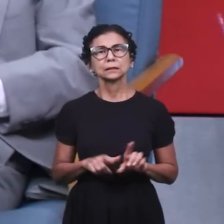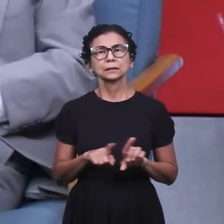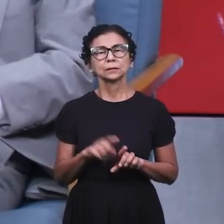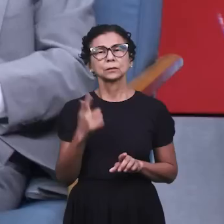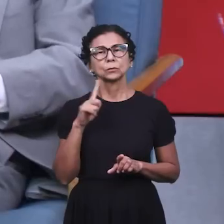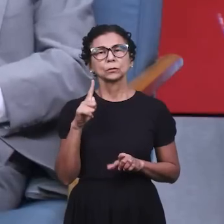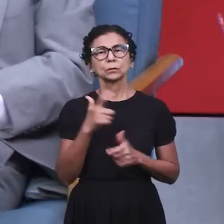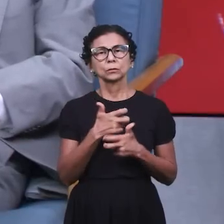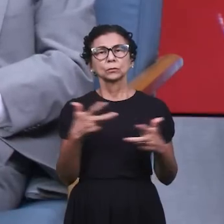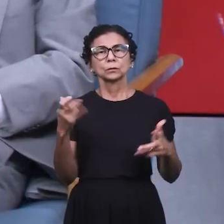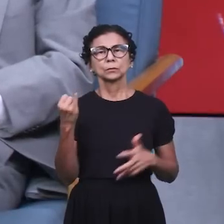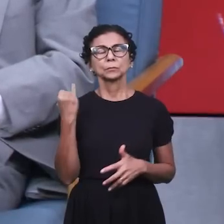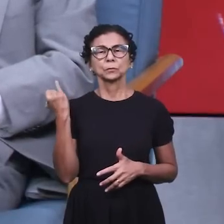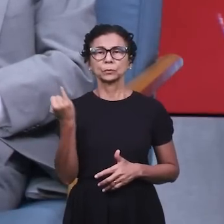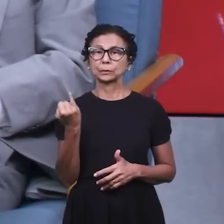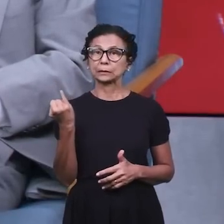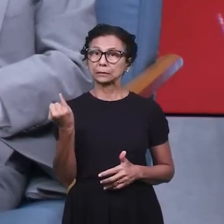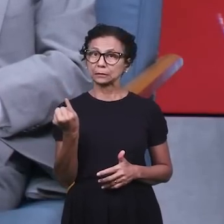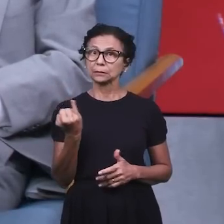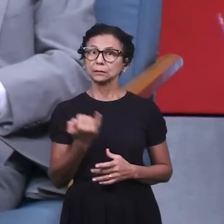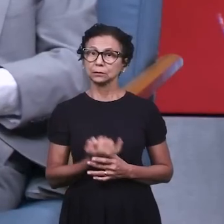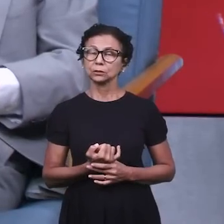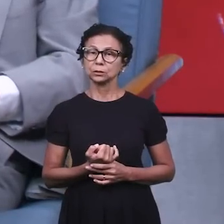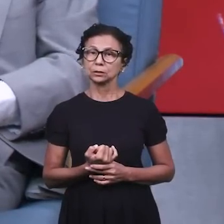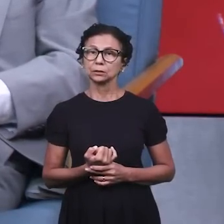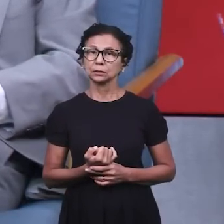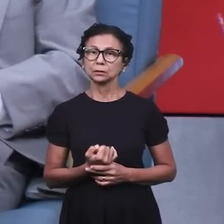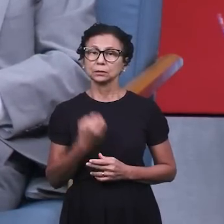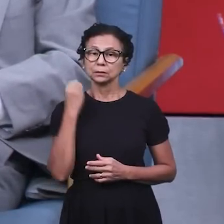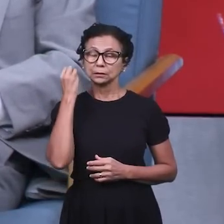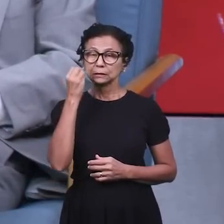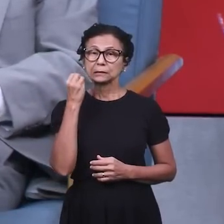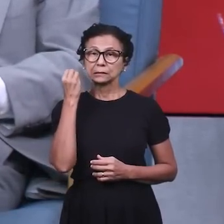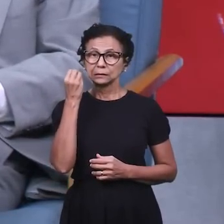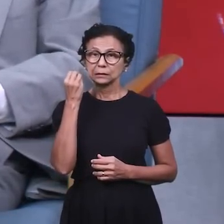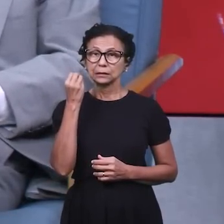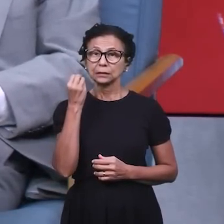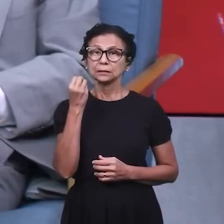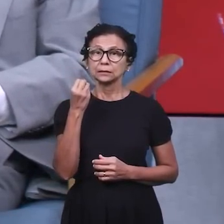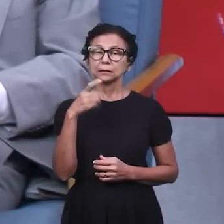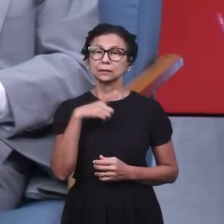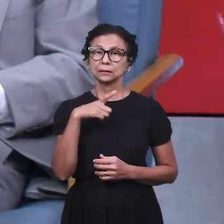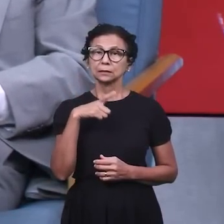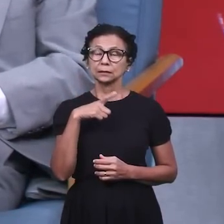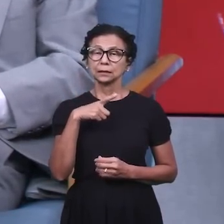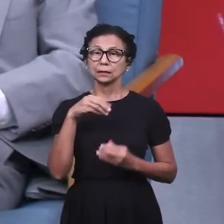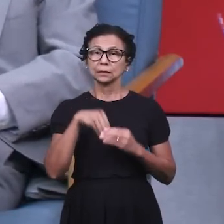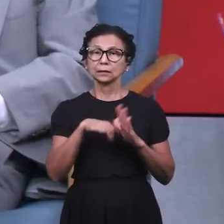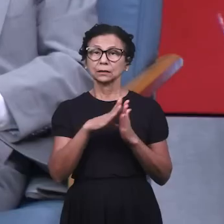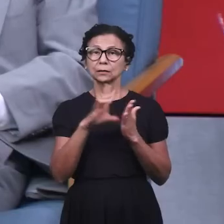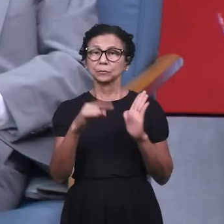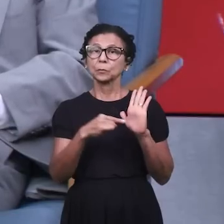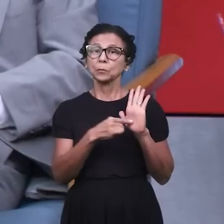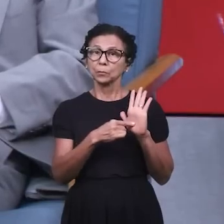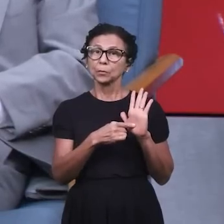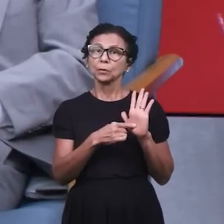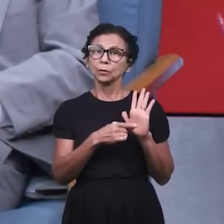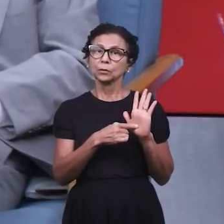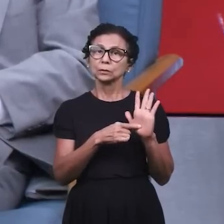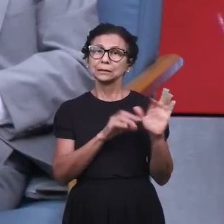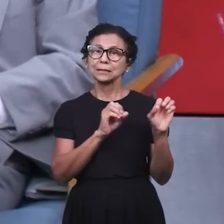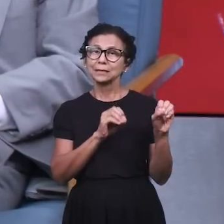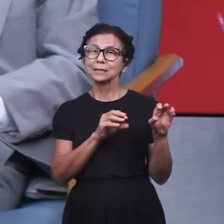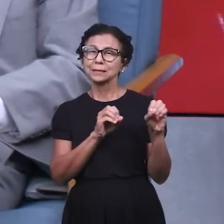elemento importante, e foi uma grande experiência nossa, e que também está na Bíblia, a